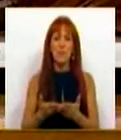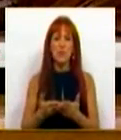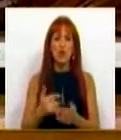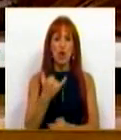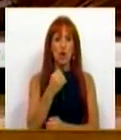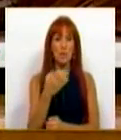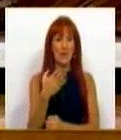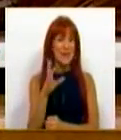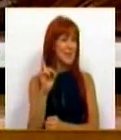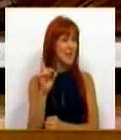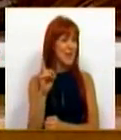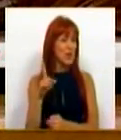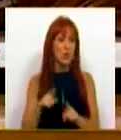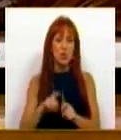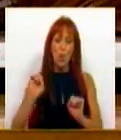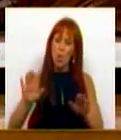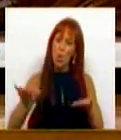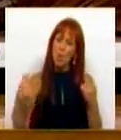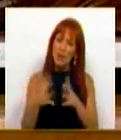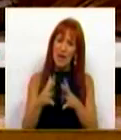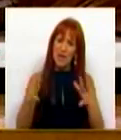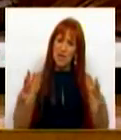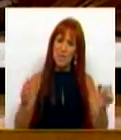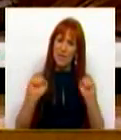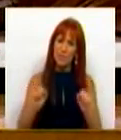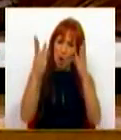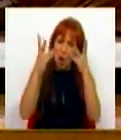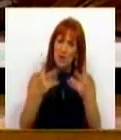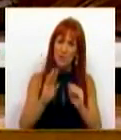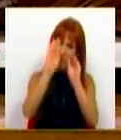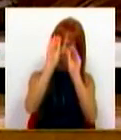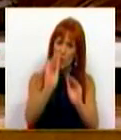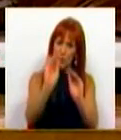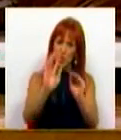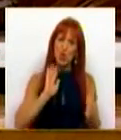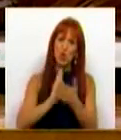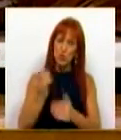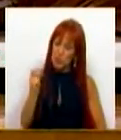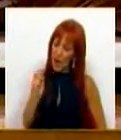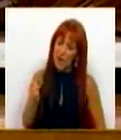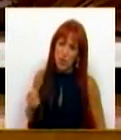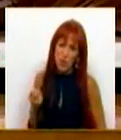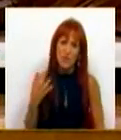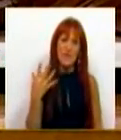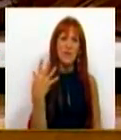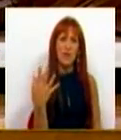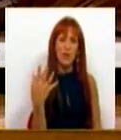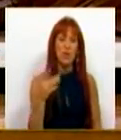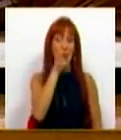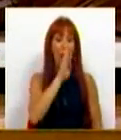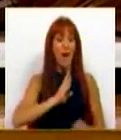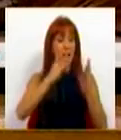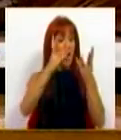em 2016, o primeiro crescimento do orçamento da educação nos últimos 5 anos. A